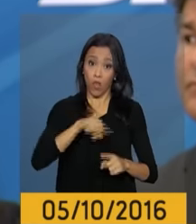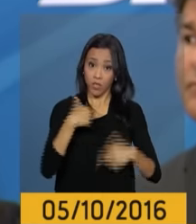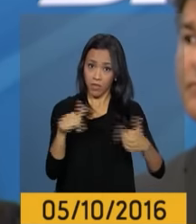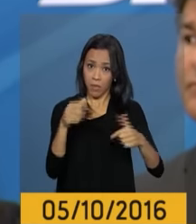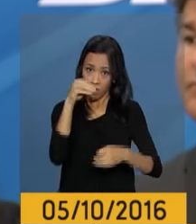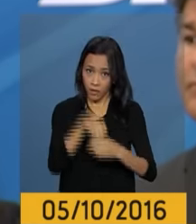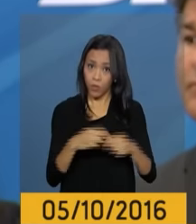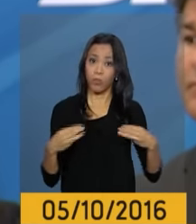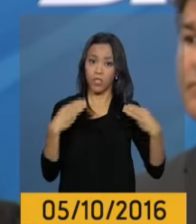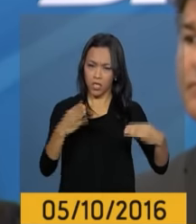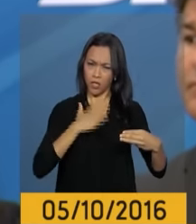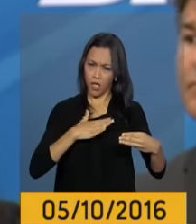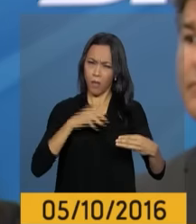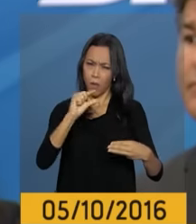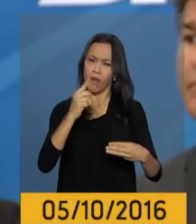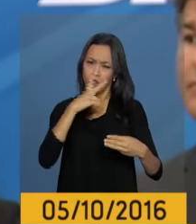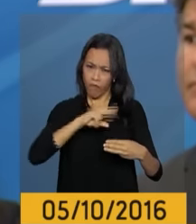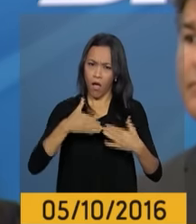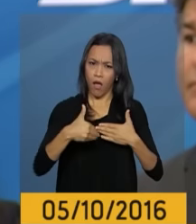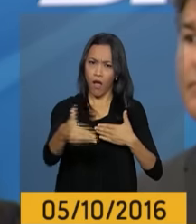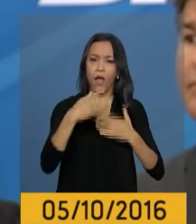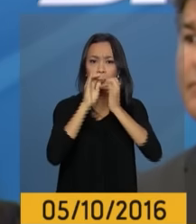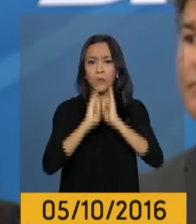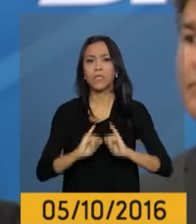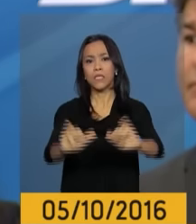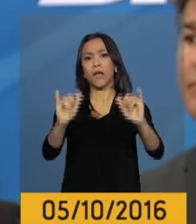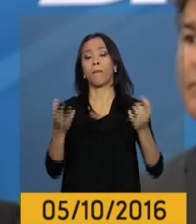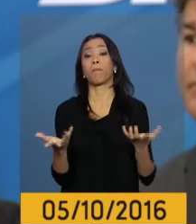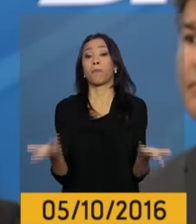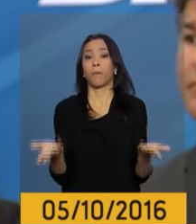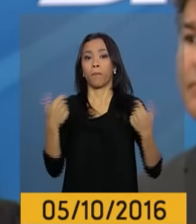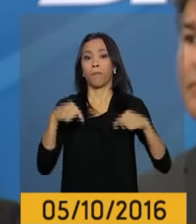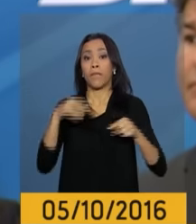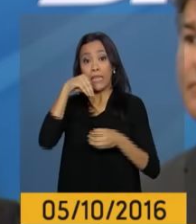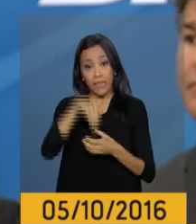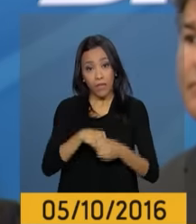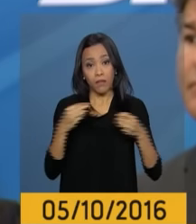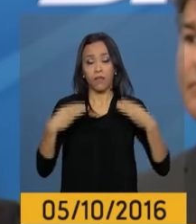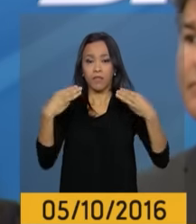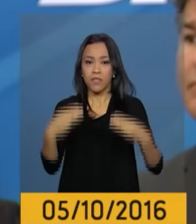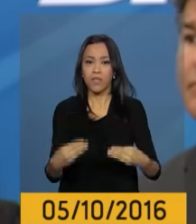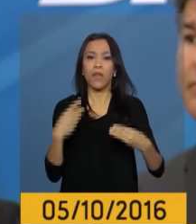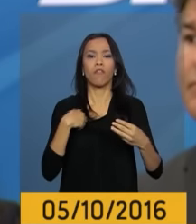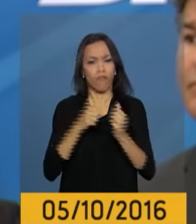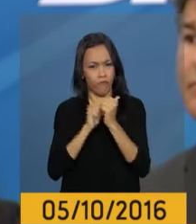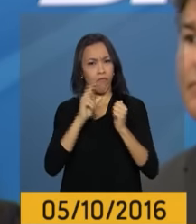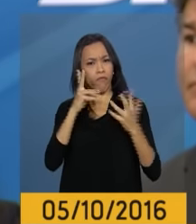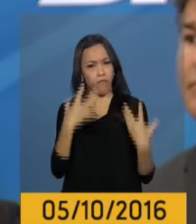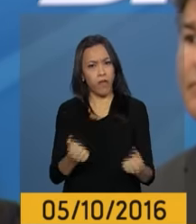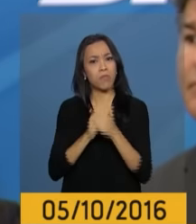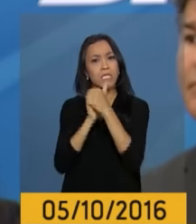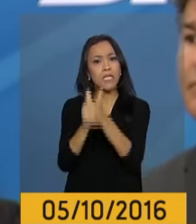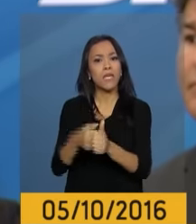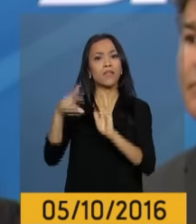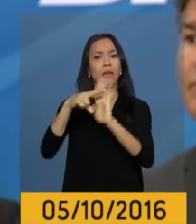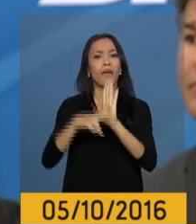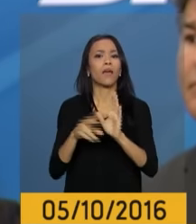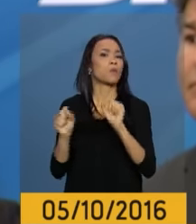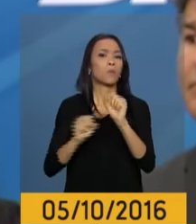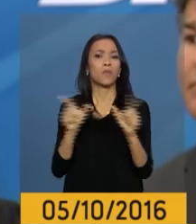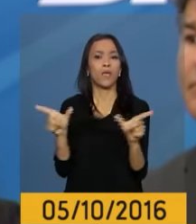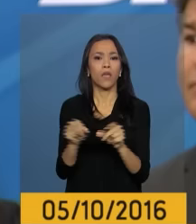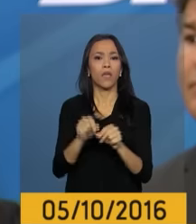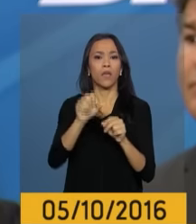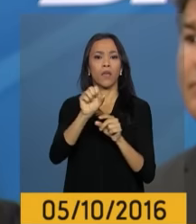em breve. Dentro do Ministério, seguiremos todas as regras do Sistema Único de Assistência Social, o SUAS, para a execução do